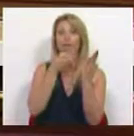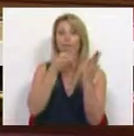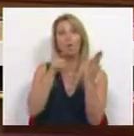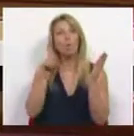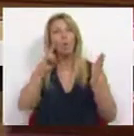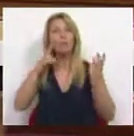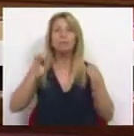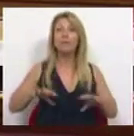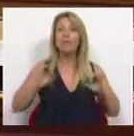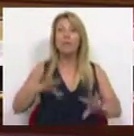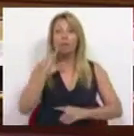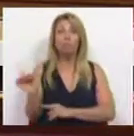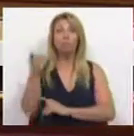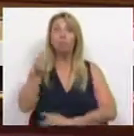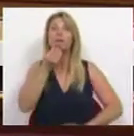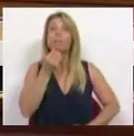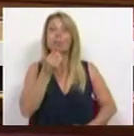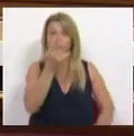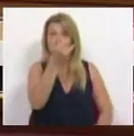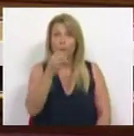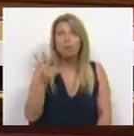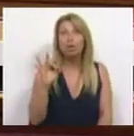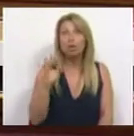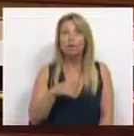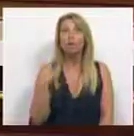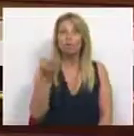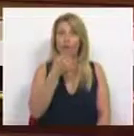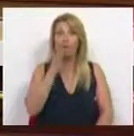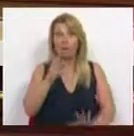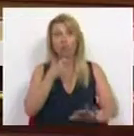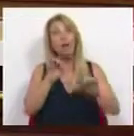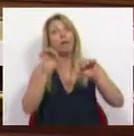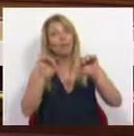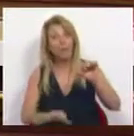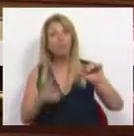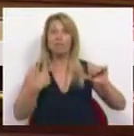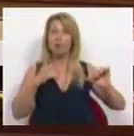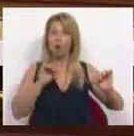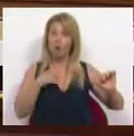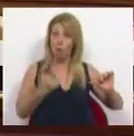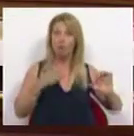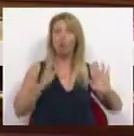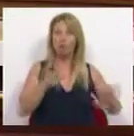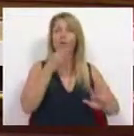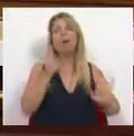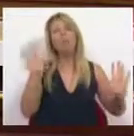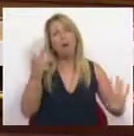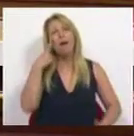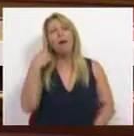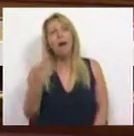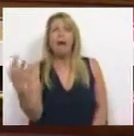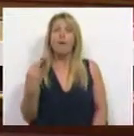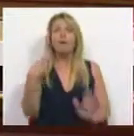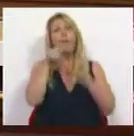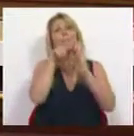alimentar, de 2014, nós falámos dele na nossa intervenção, contudo, verificamos que é um conjunto de princípios e que não tem